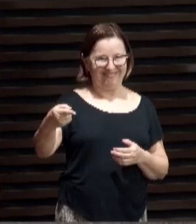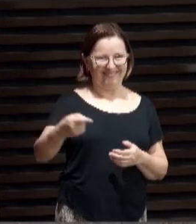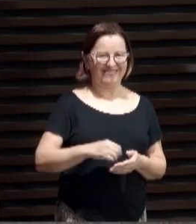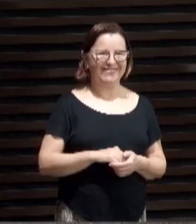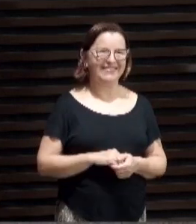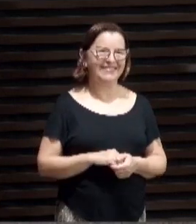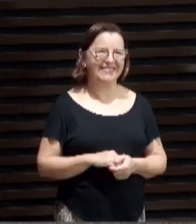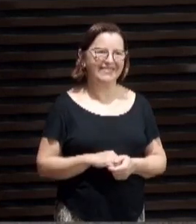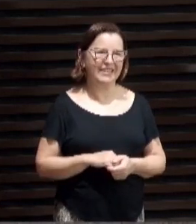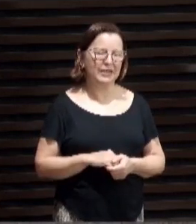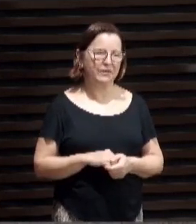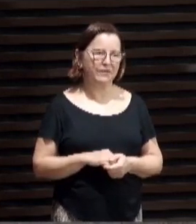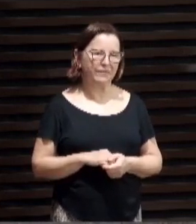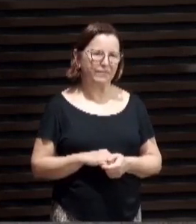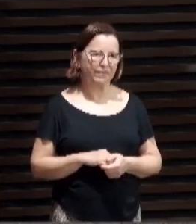Aqui,